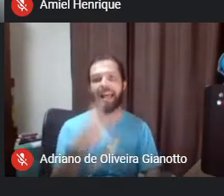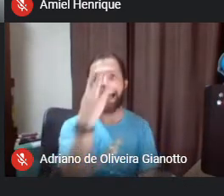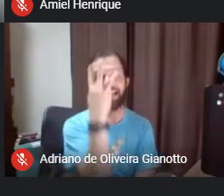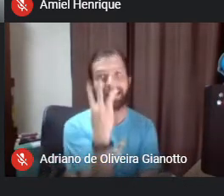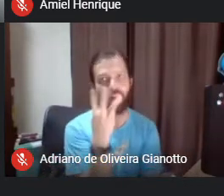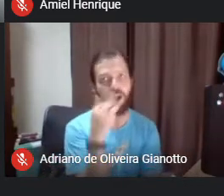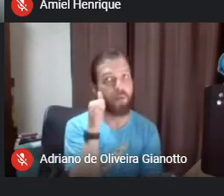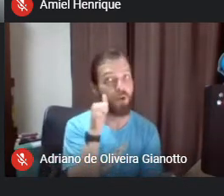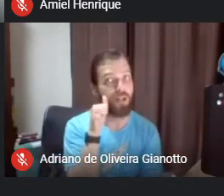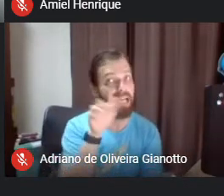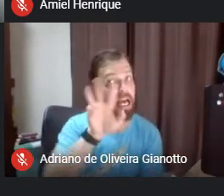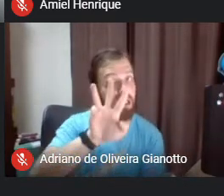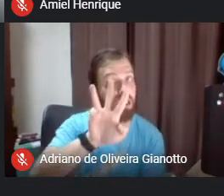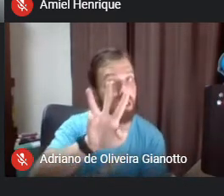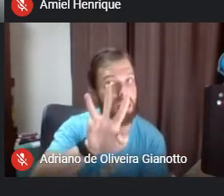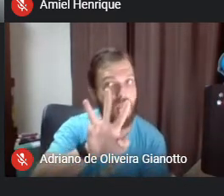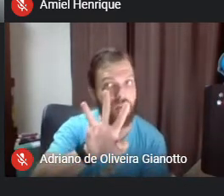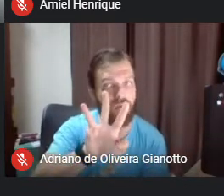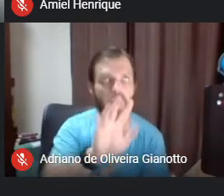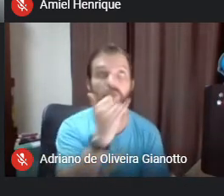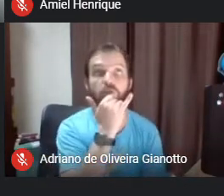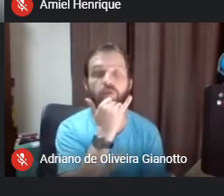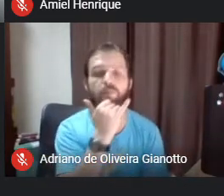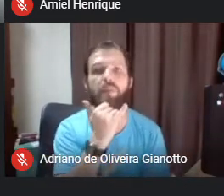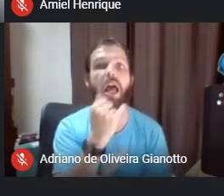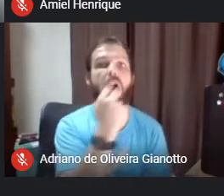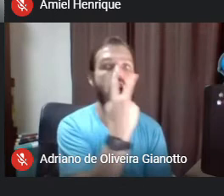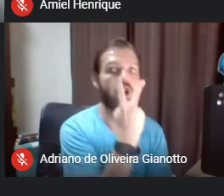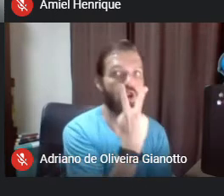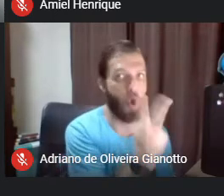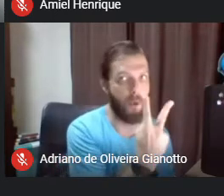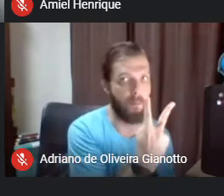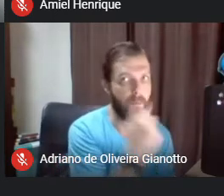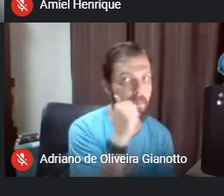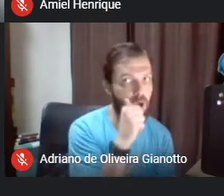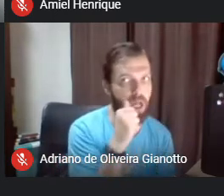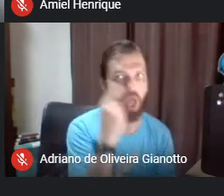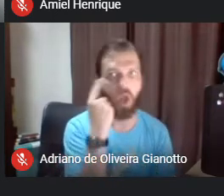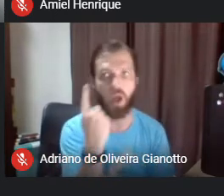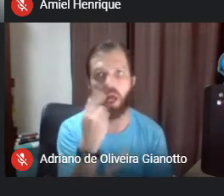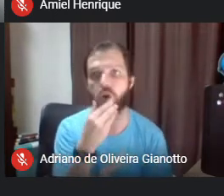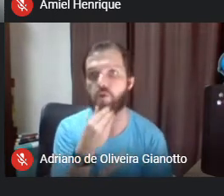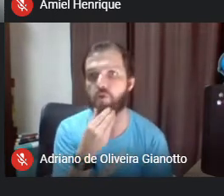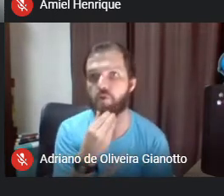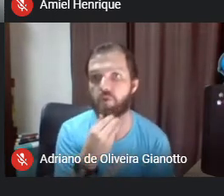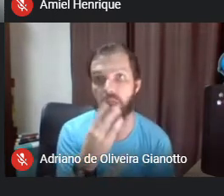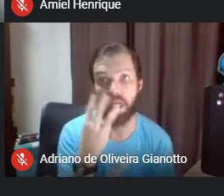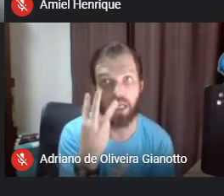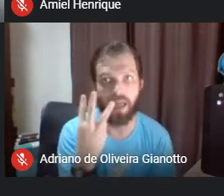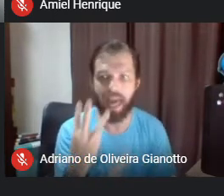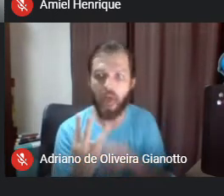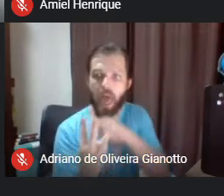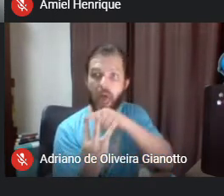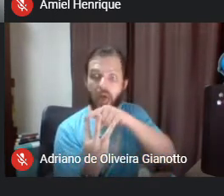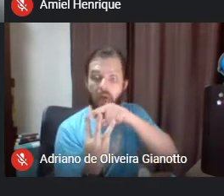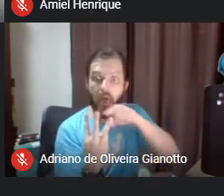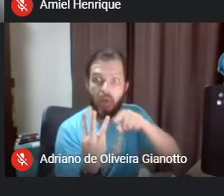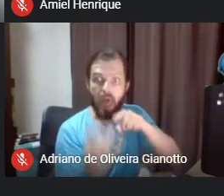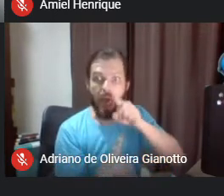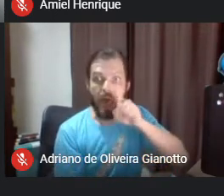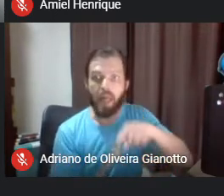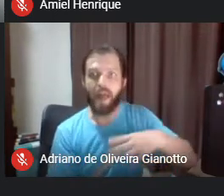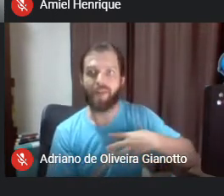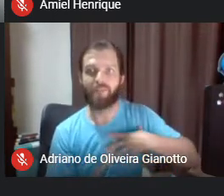manter informado. E tinham 3 mulheres, não, desculpem, duas meninas e um